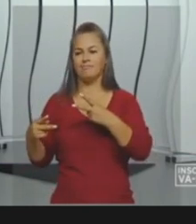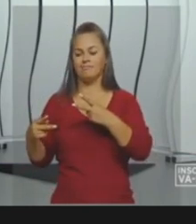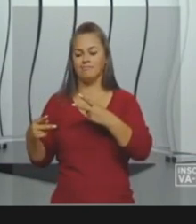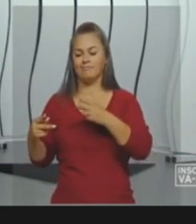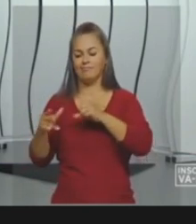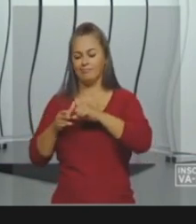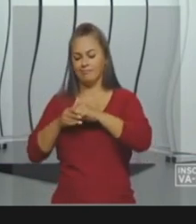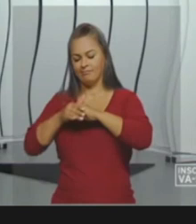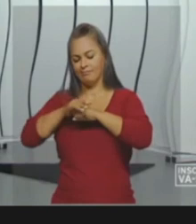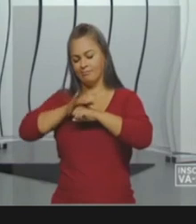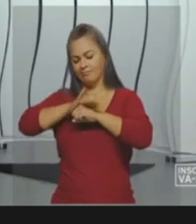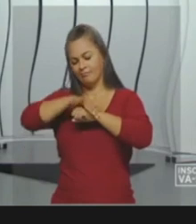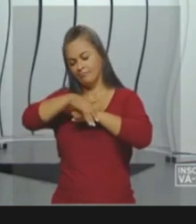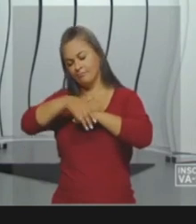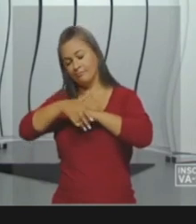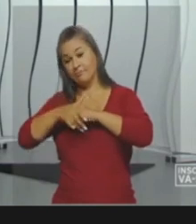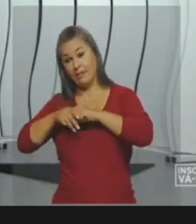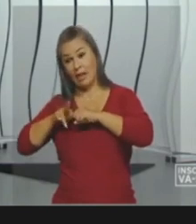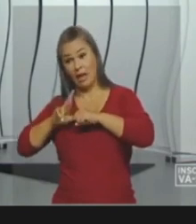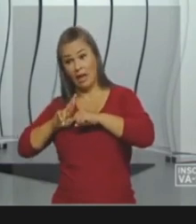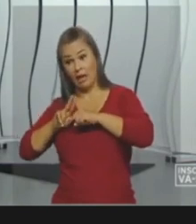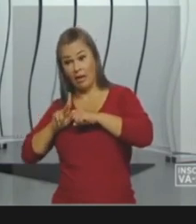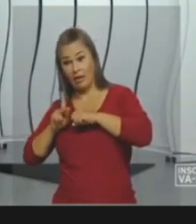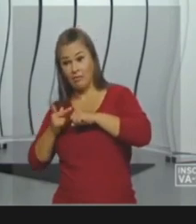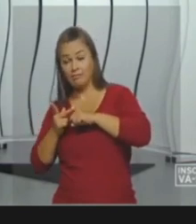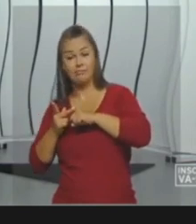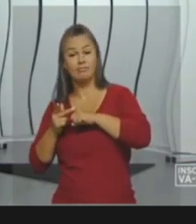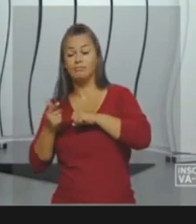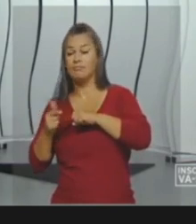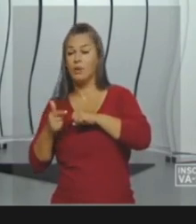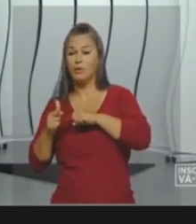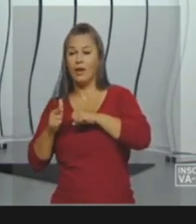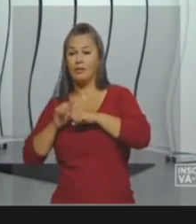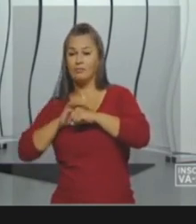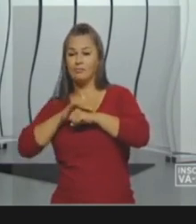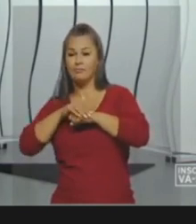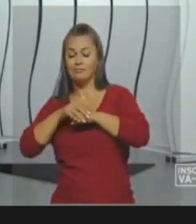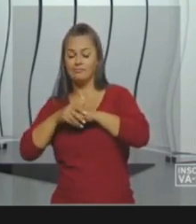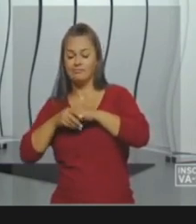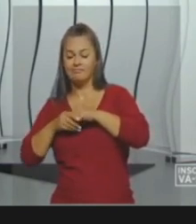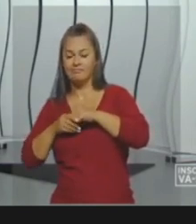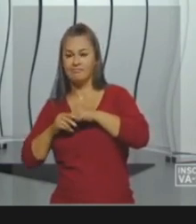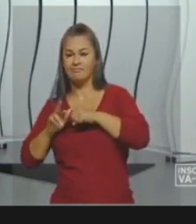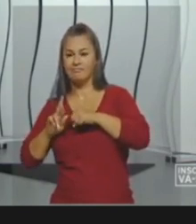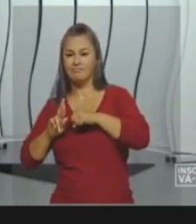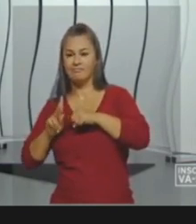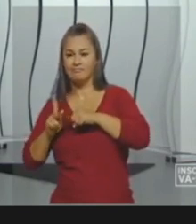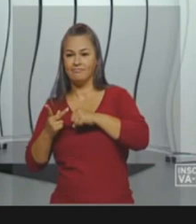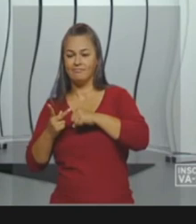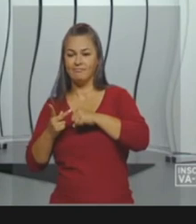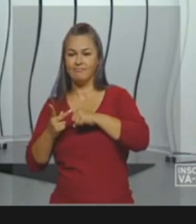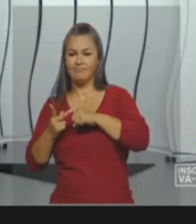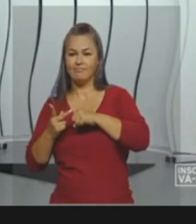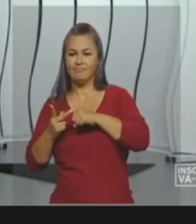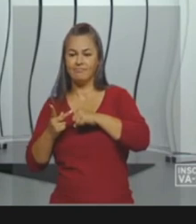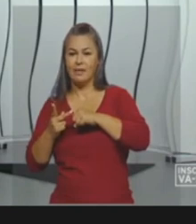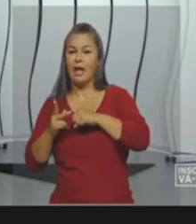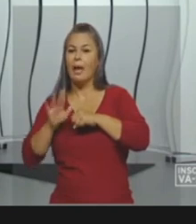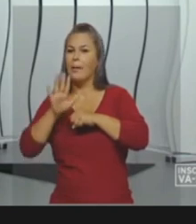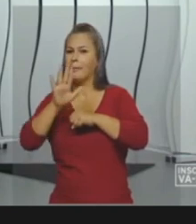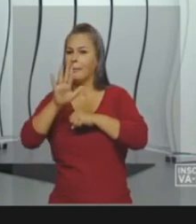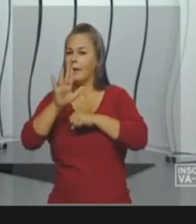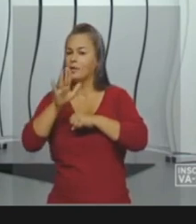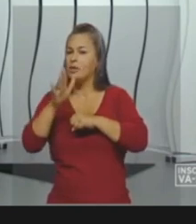fator RH, não está presente nessa hemácia. Ora, ela pode ter, não confunda o RH